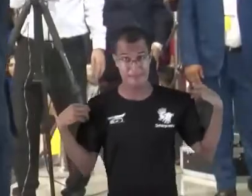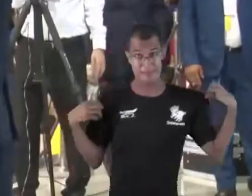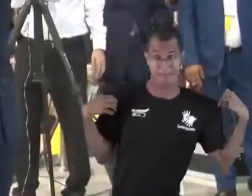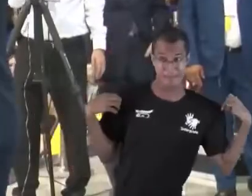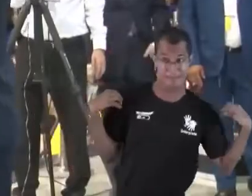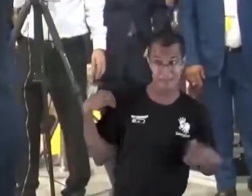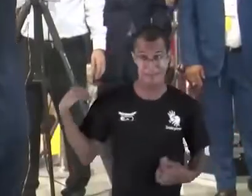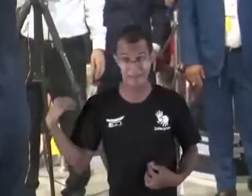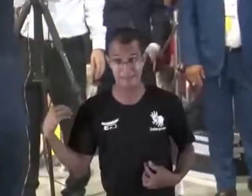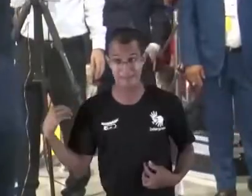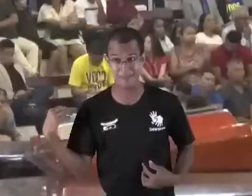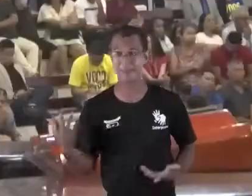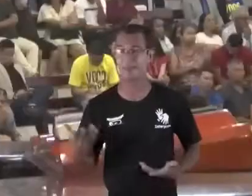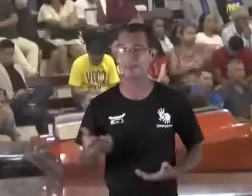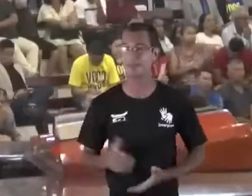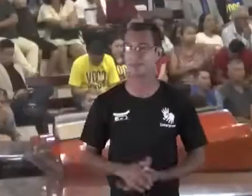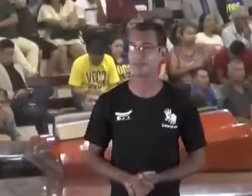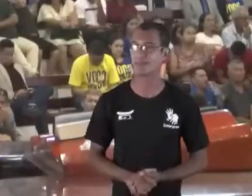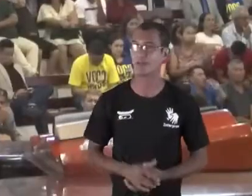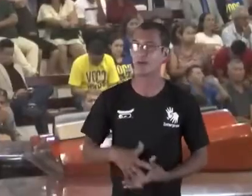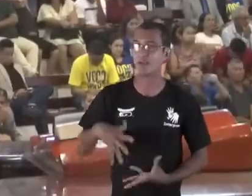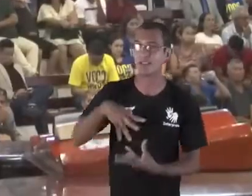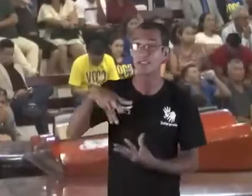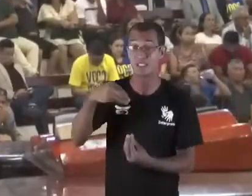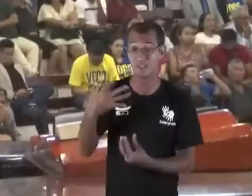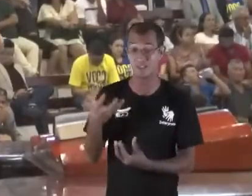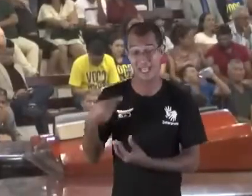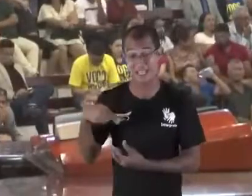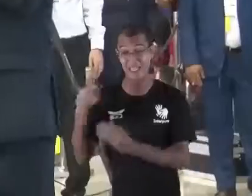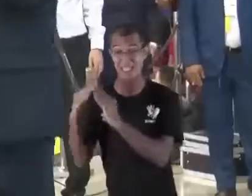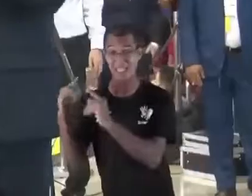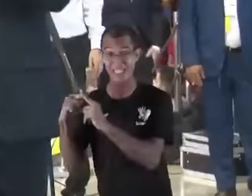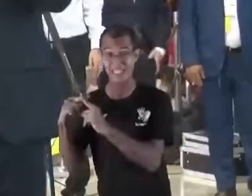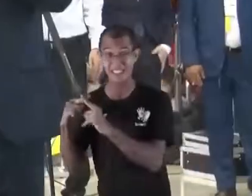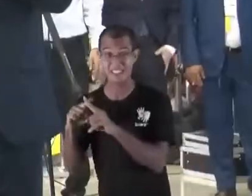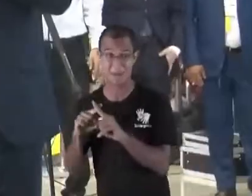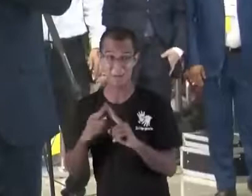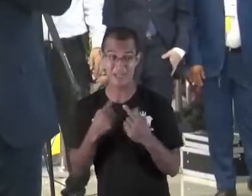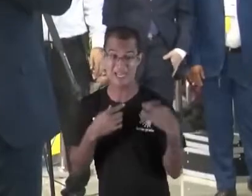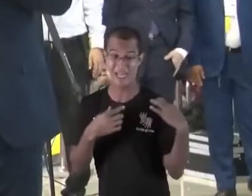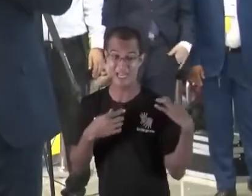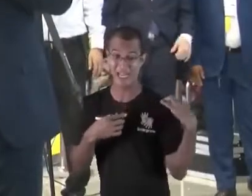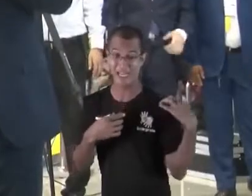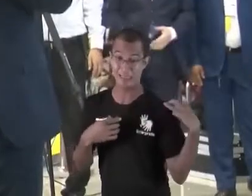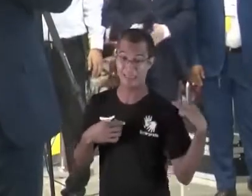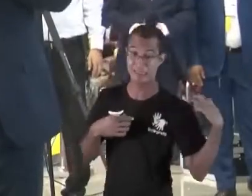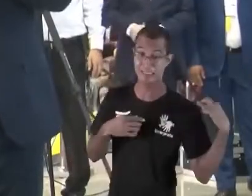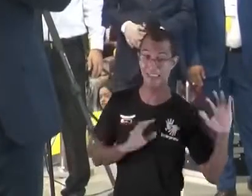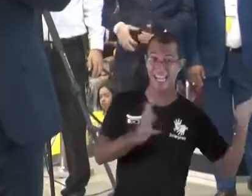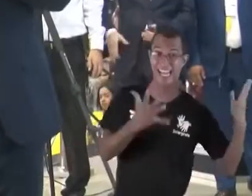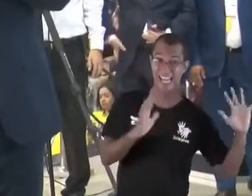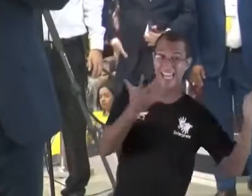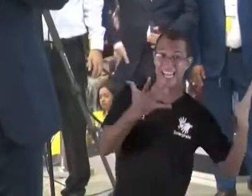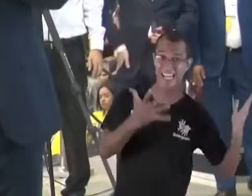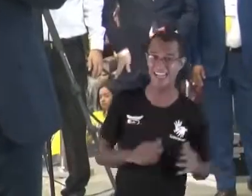O Espírito quer ir para a igreja, a carne quer ir para a balada.